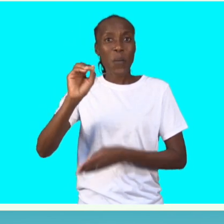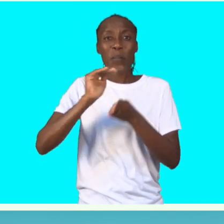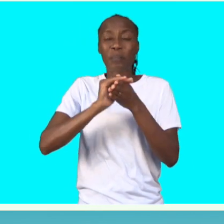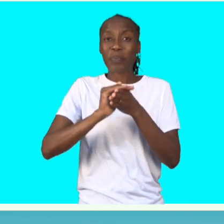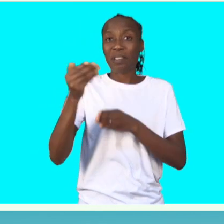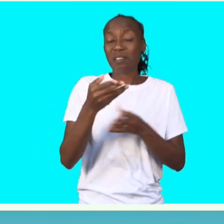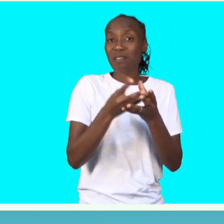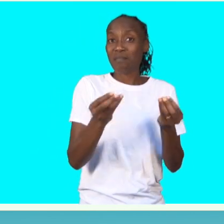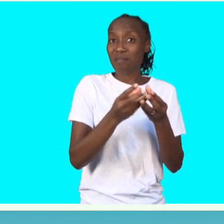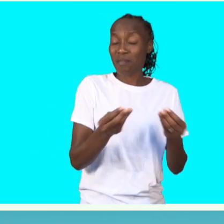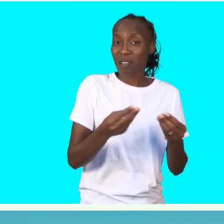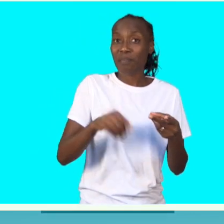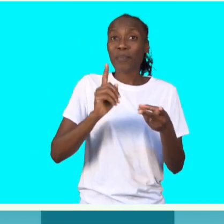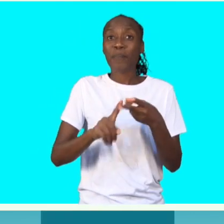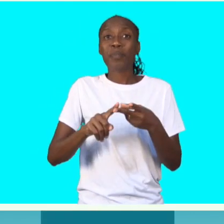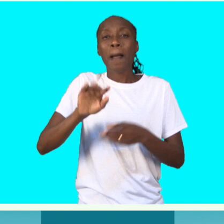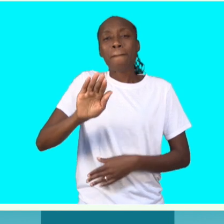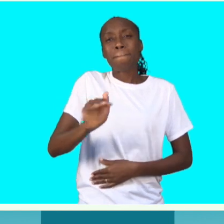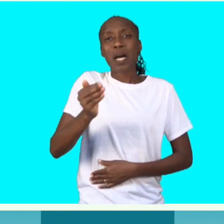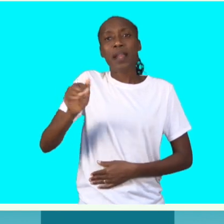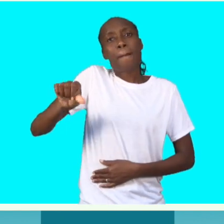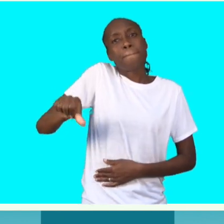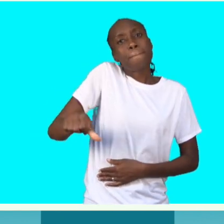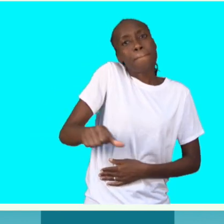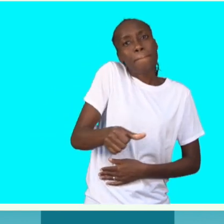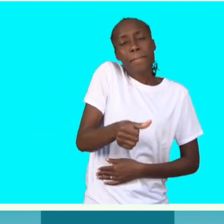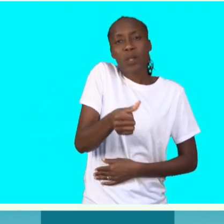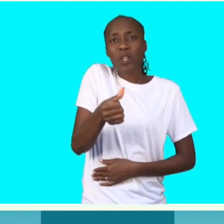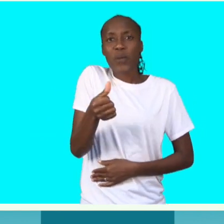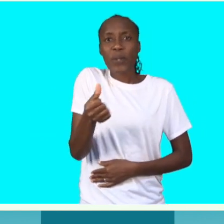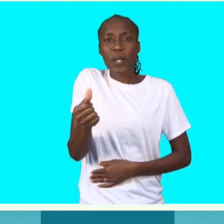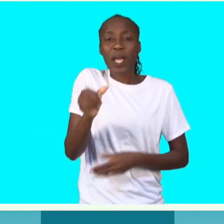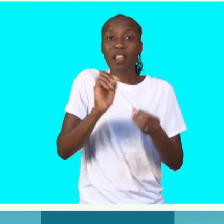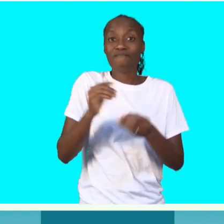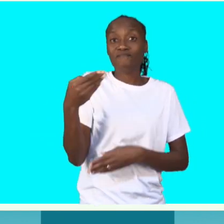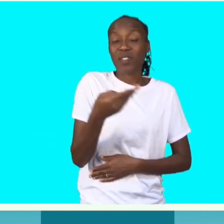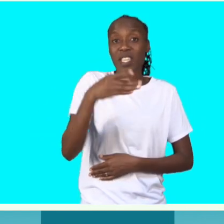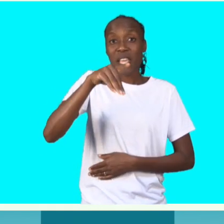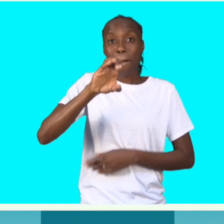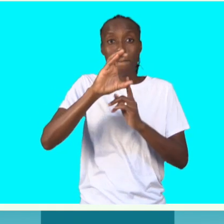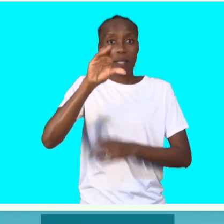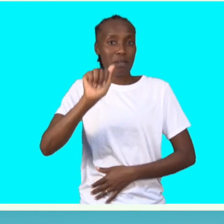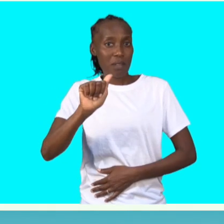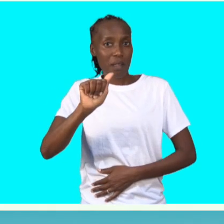melhorar o aspecto da peça.